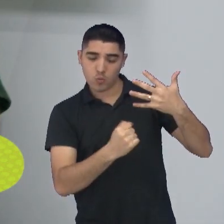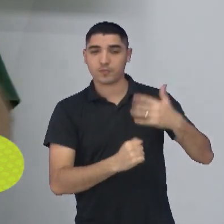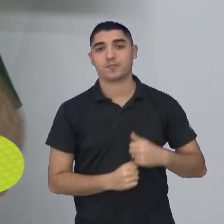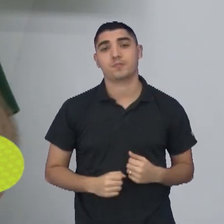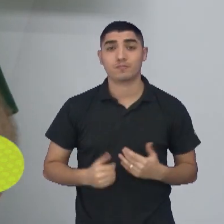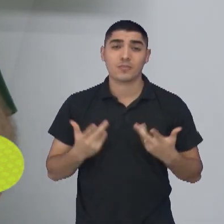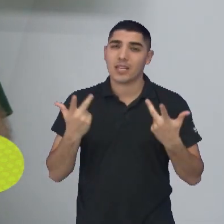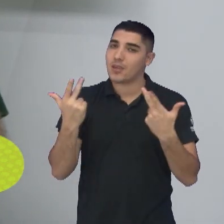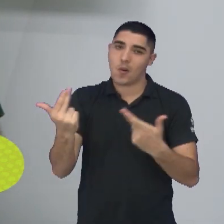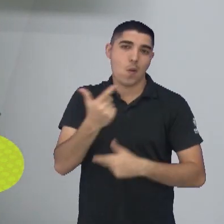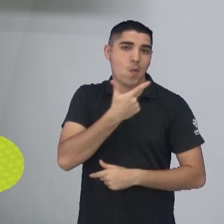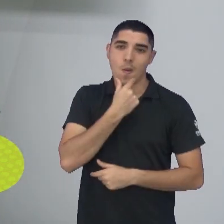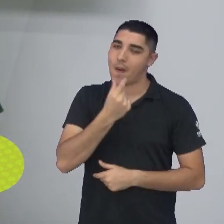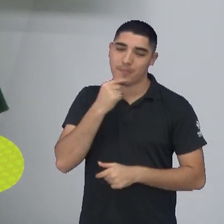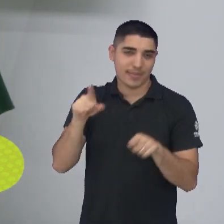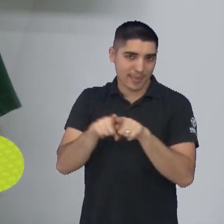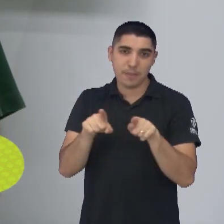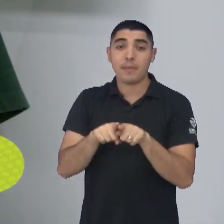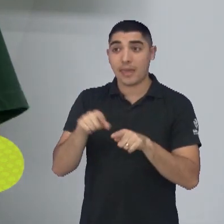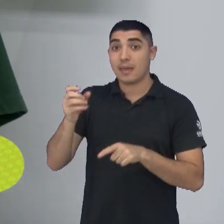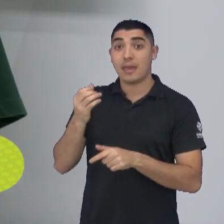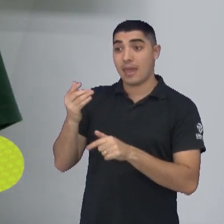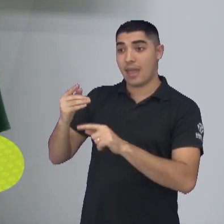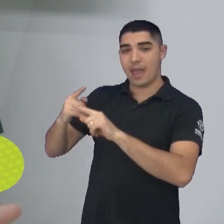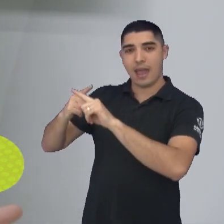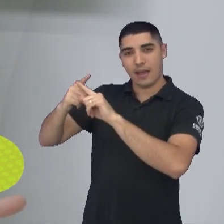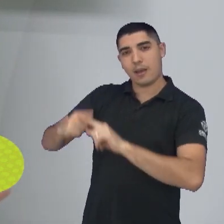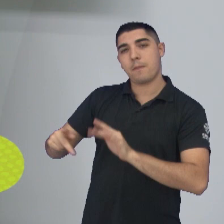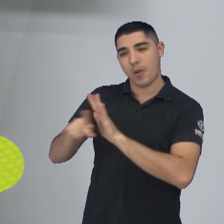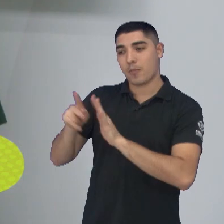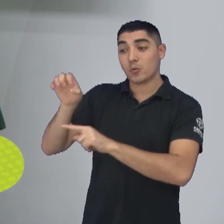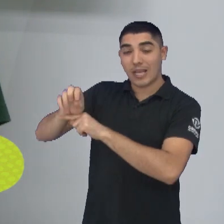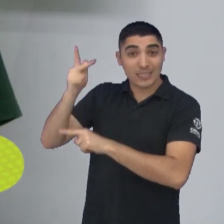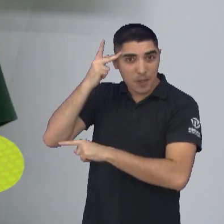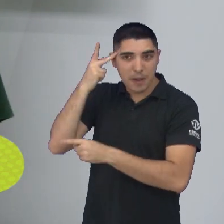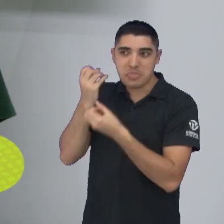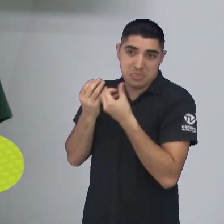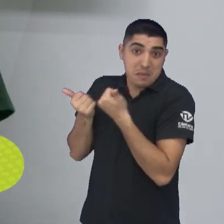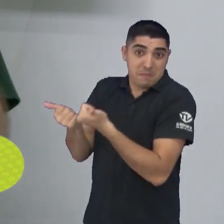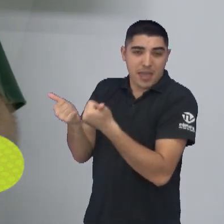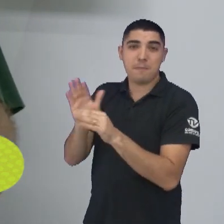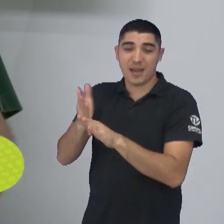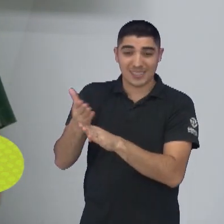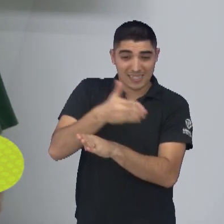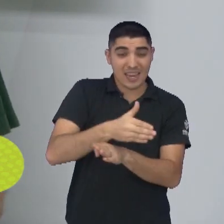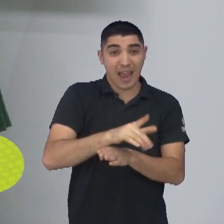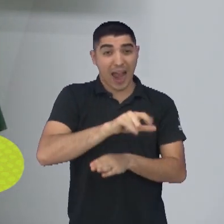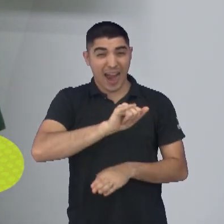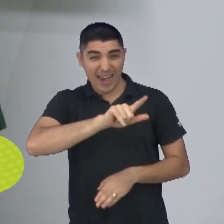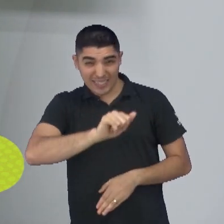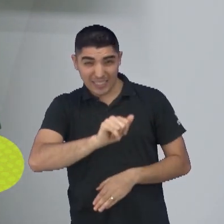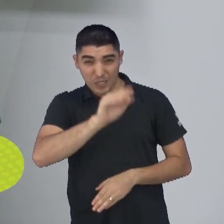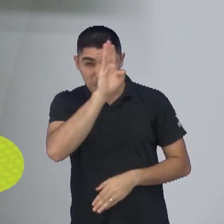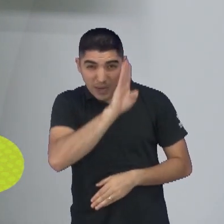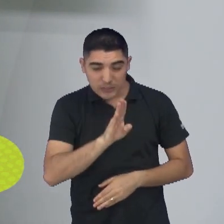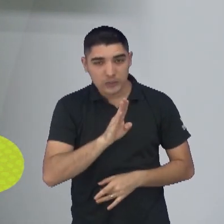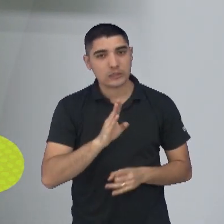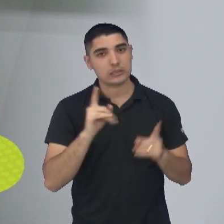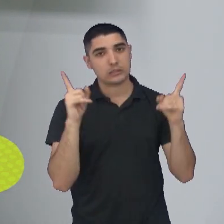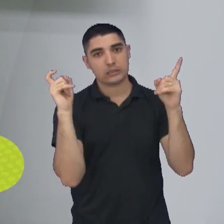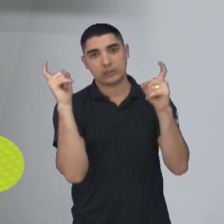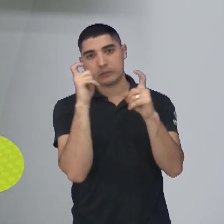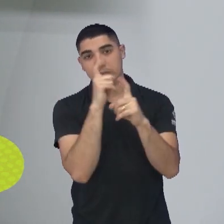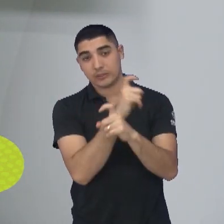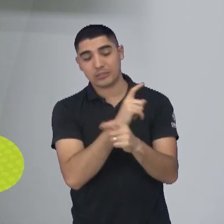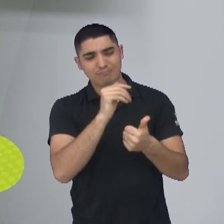Muito bem na liga Estadual mas a Liga Nacional ainda agora tá pendurado ali né então tem que vencer